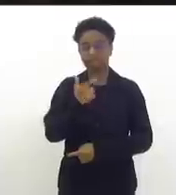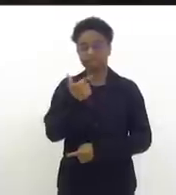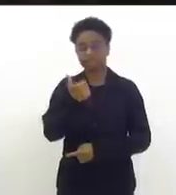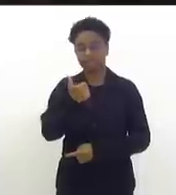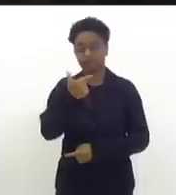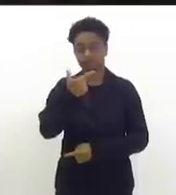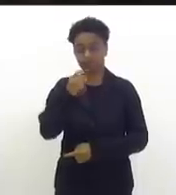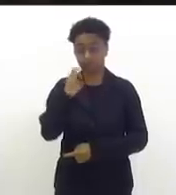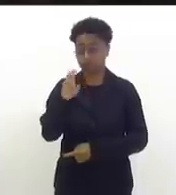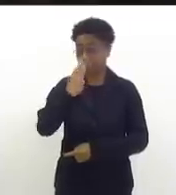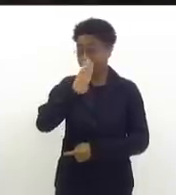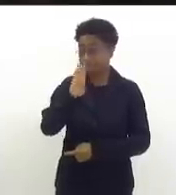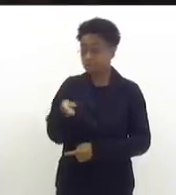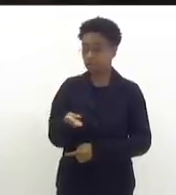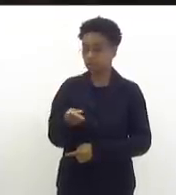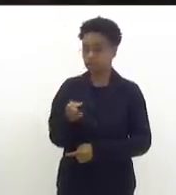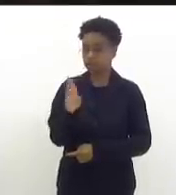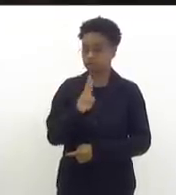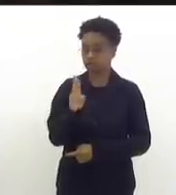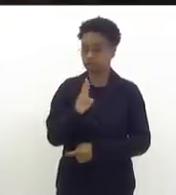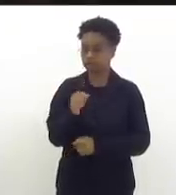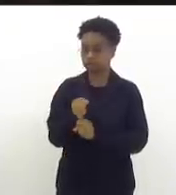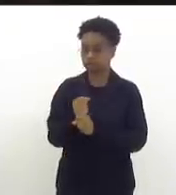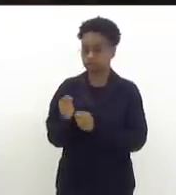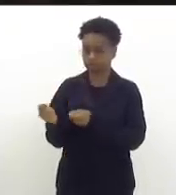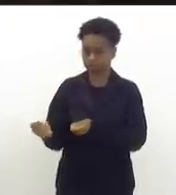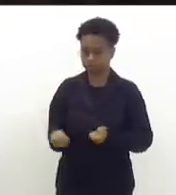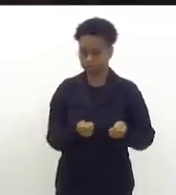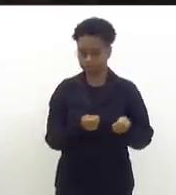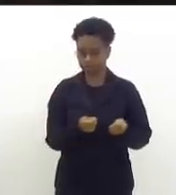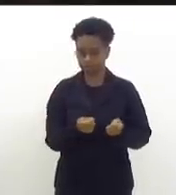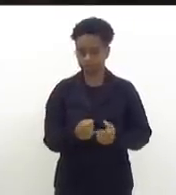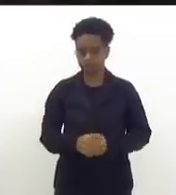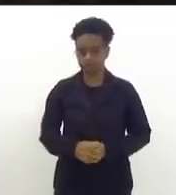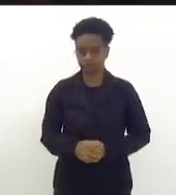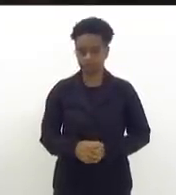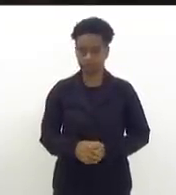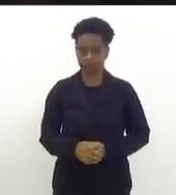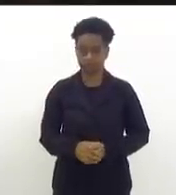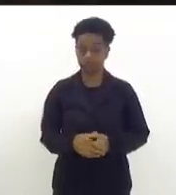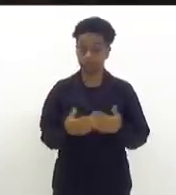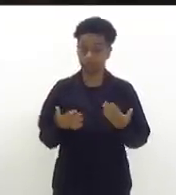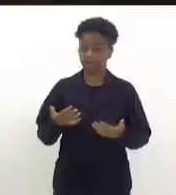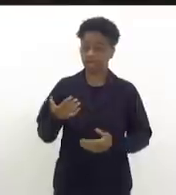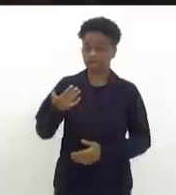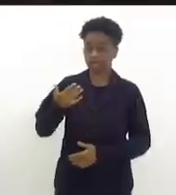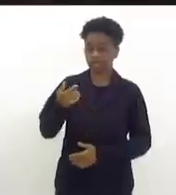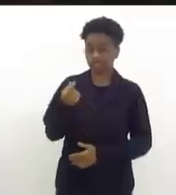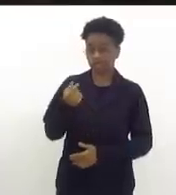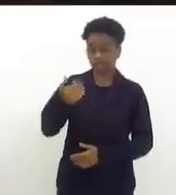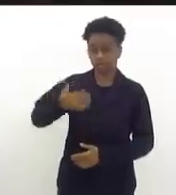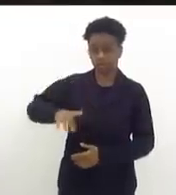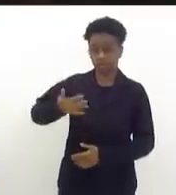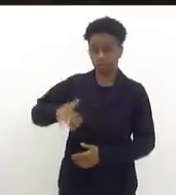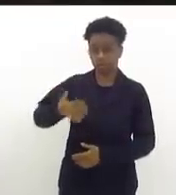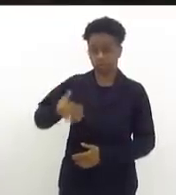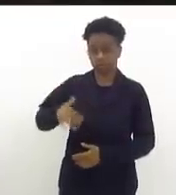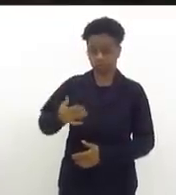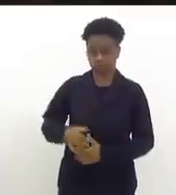bilhões ao ano é uma cifra estrondosa